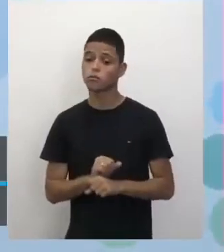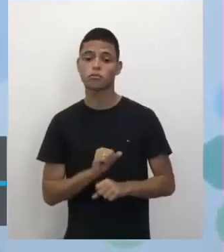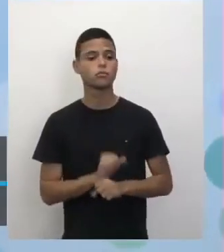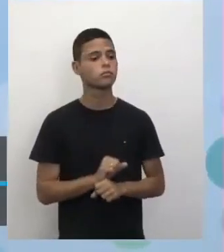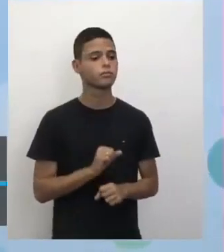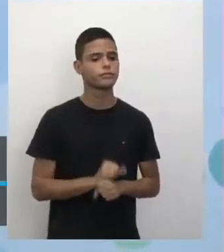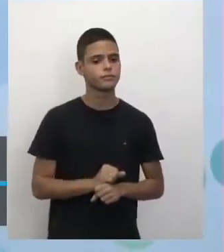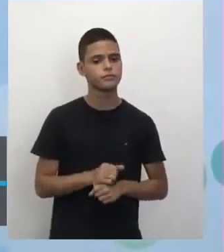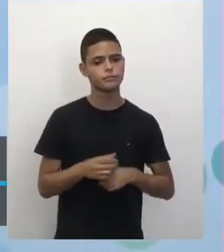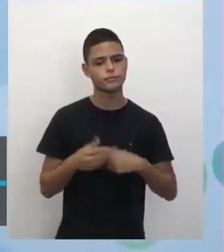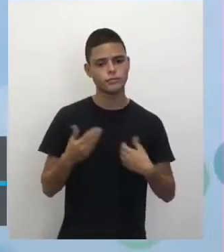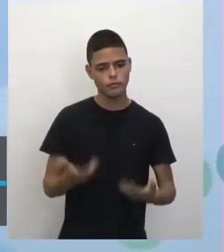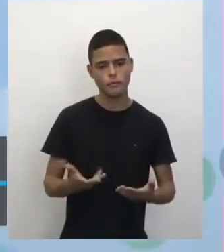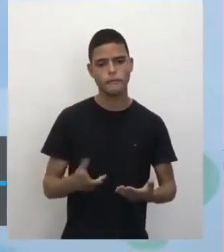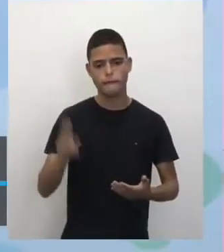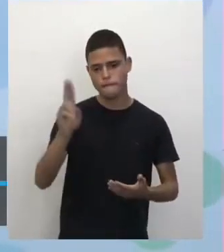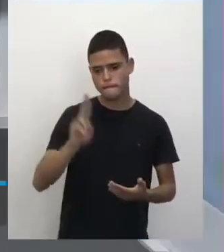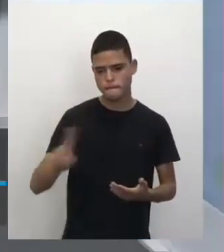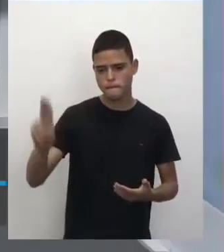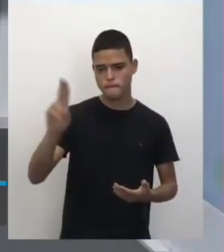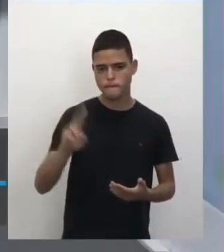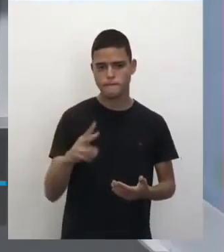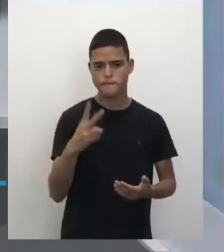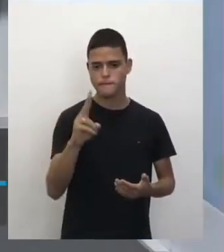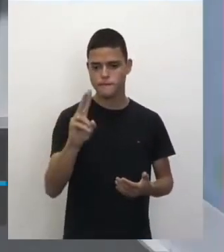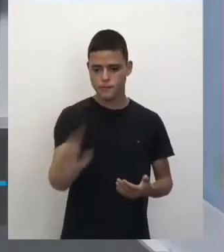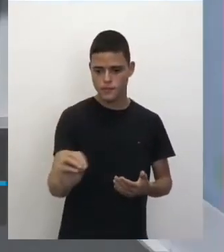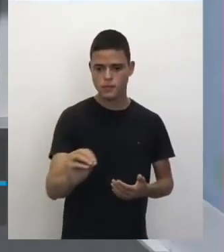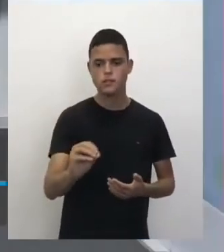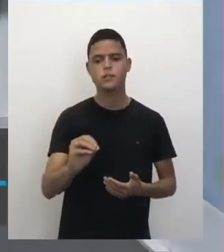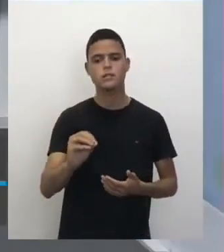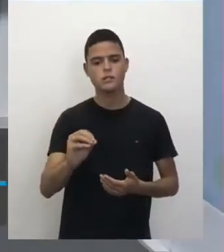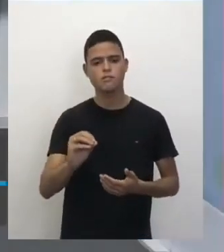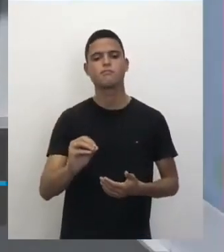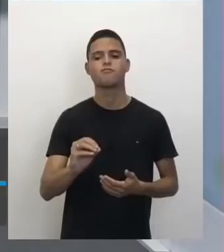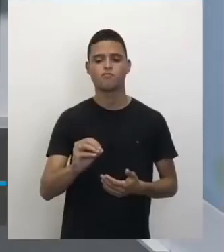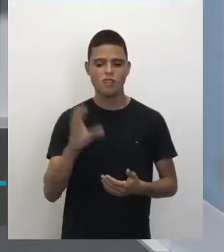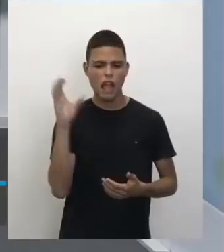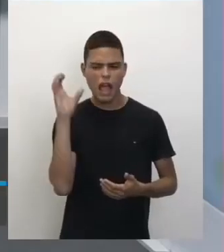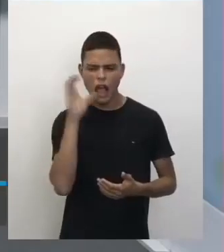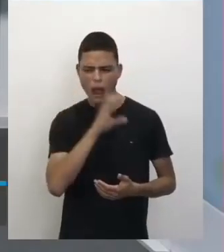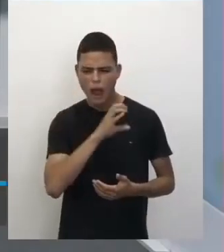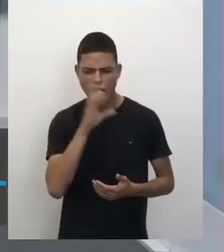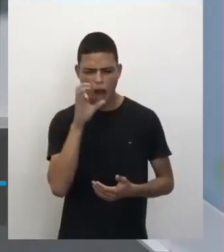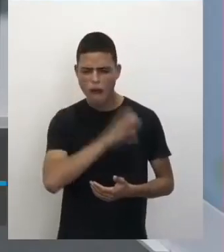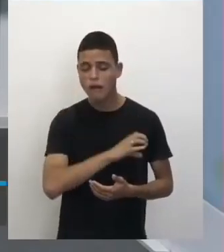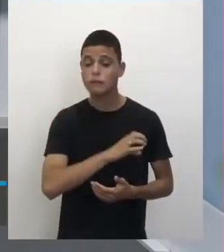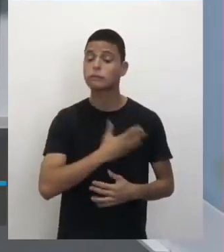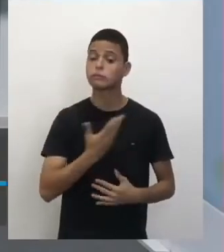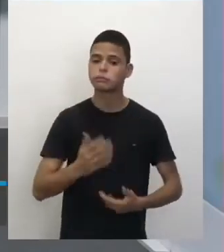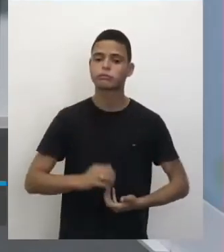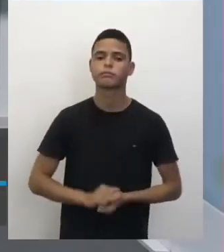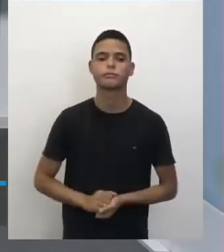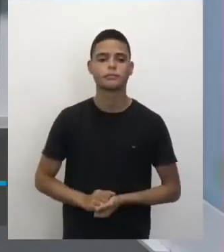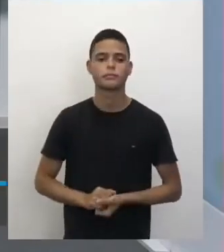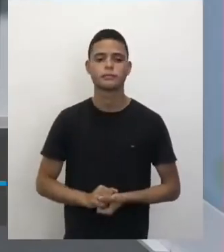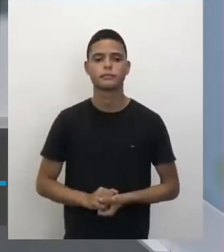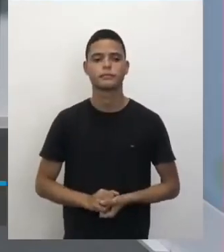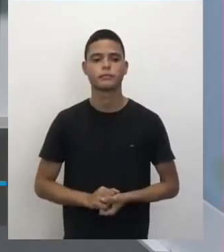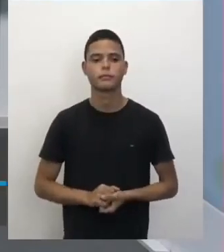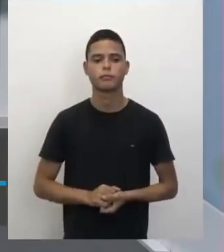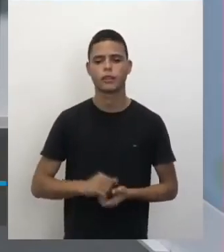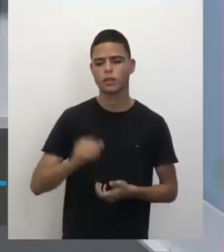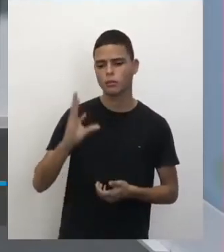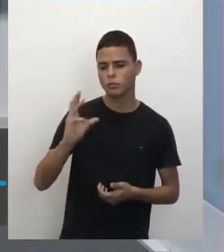E mesmo assim, se fosse utilizar as 20, daria um problema de superaquecimento, tudo. Então também tem essas questões aí. Né? Para cálculo